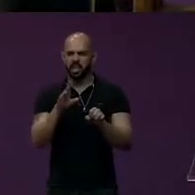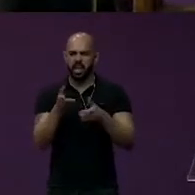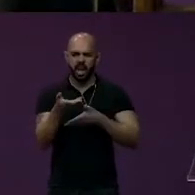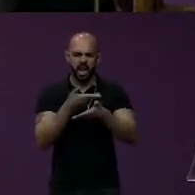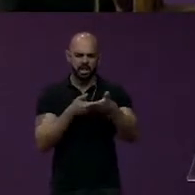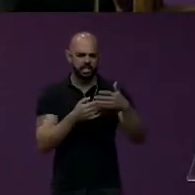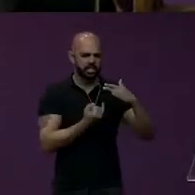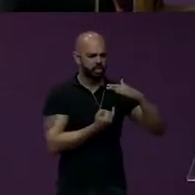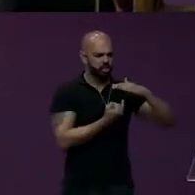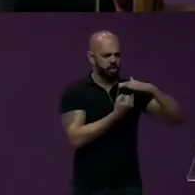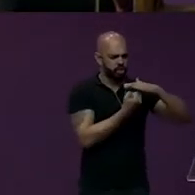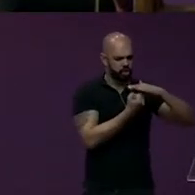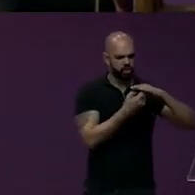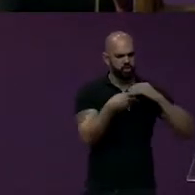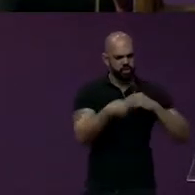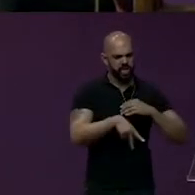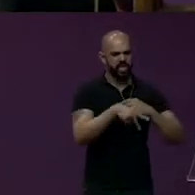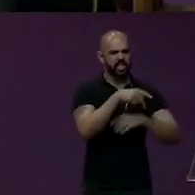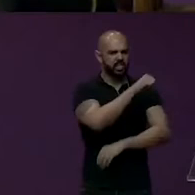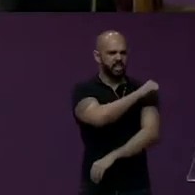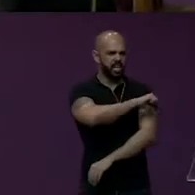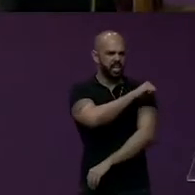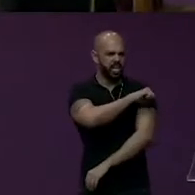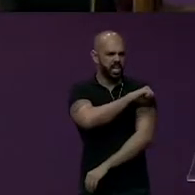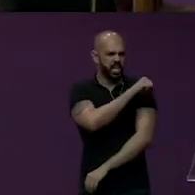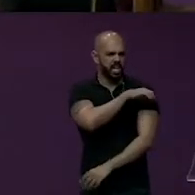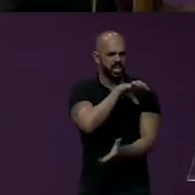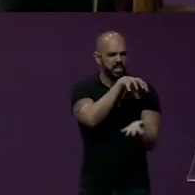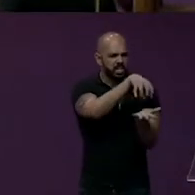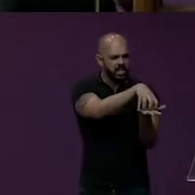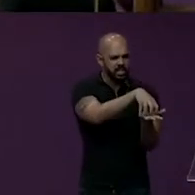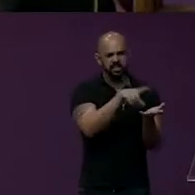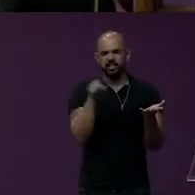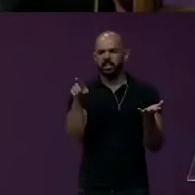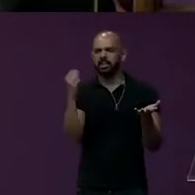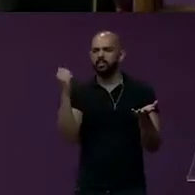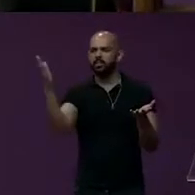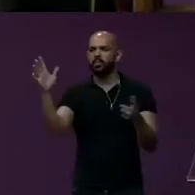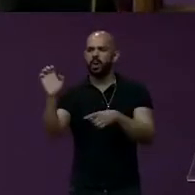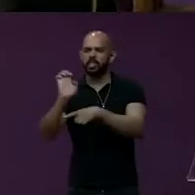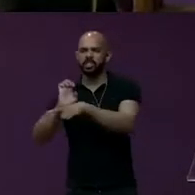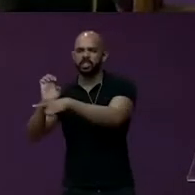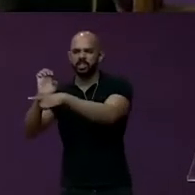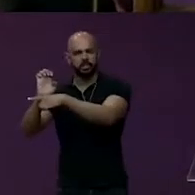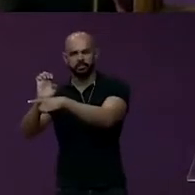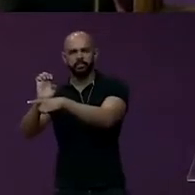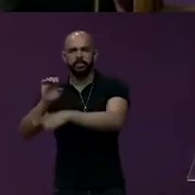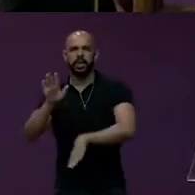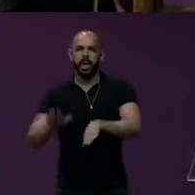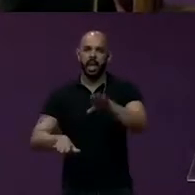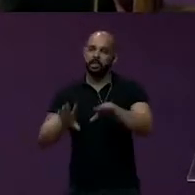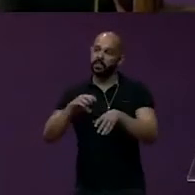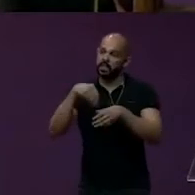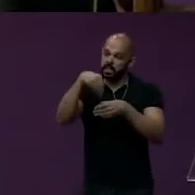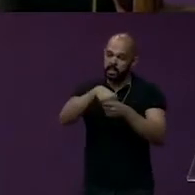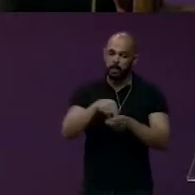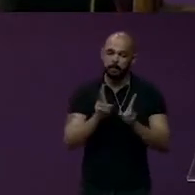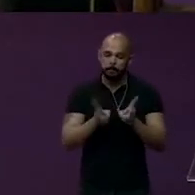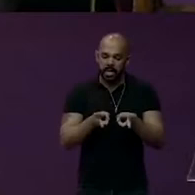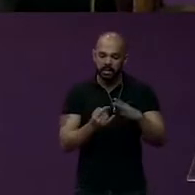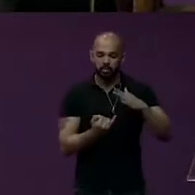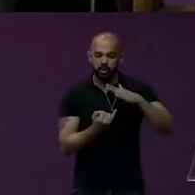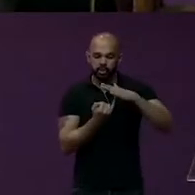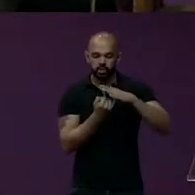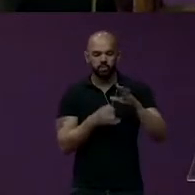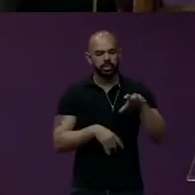os institutos que estão no Rio de Janeiro, nessa sede Manguinhos, e dos que estão em outros estados. Muitas vezes, até no mesmo